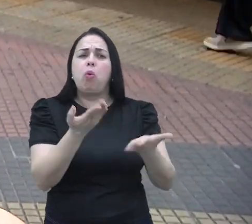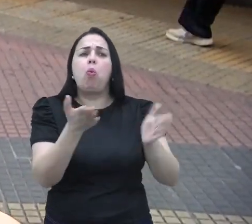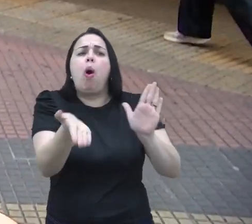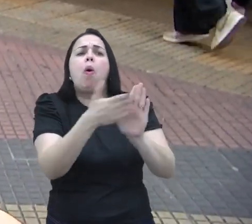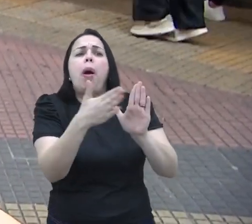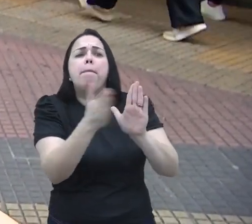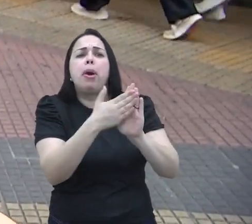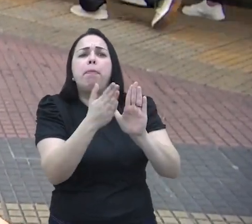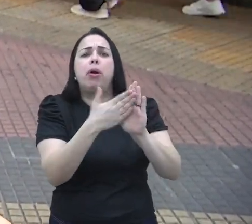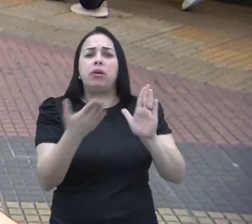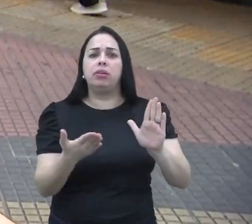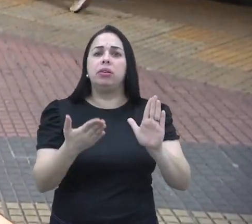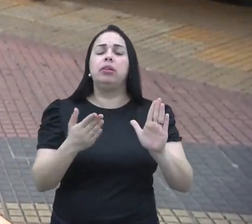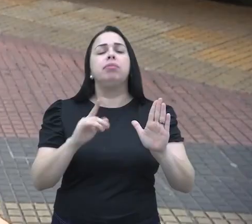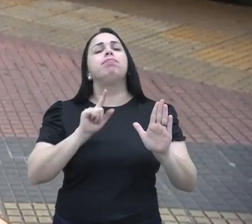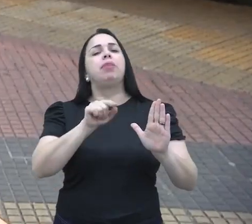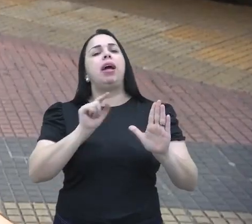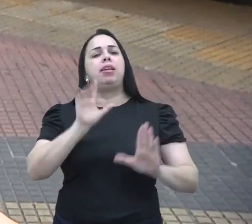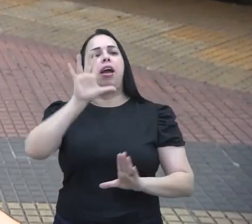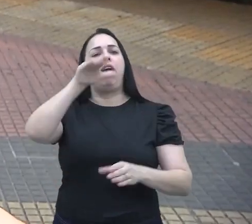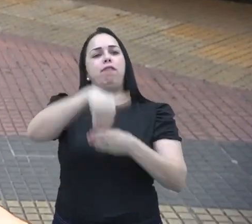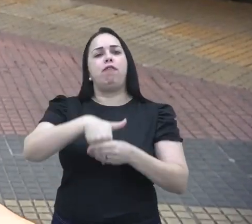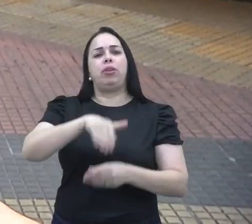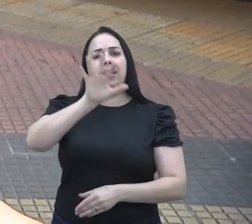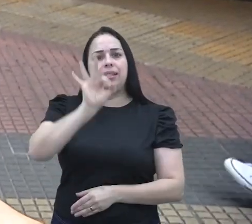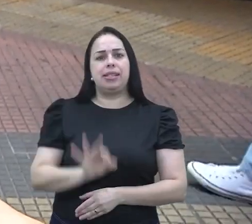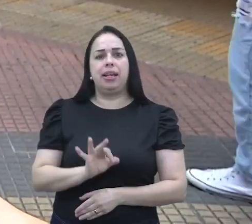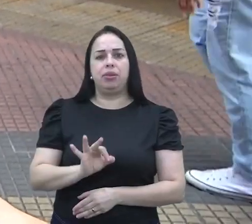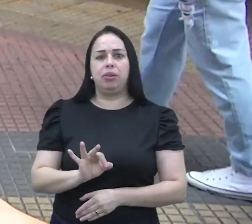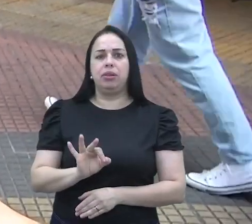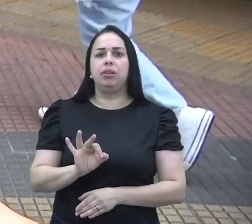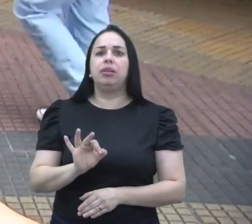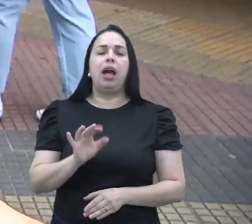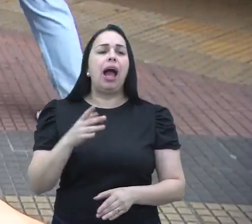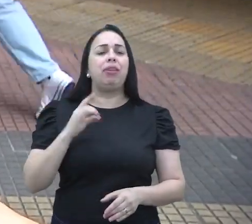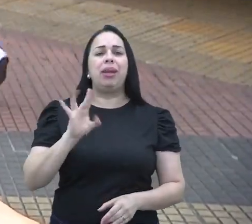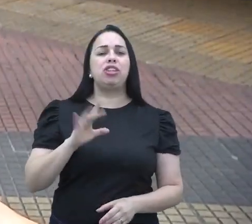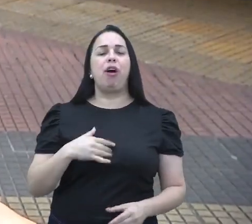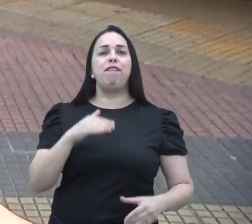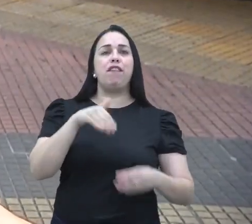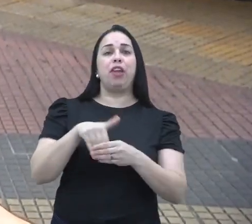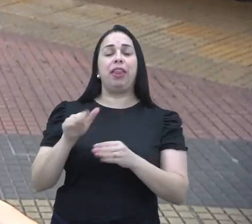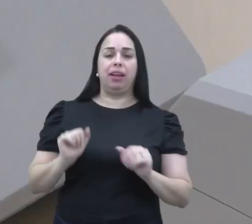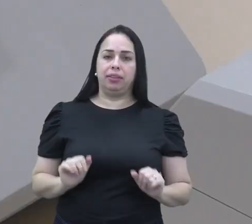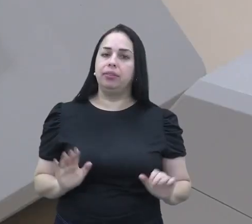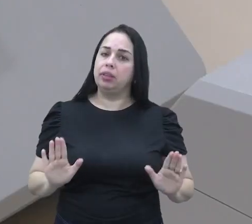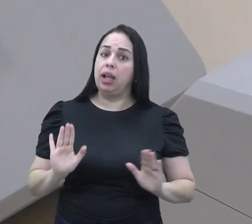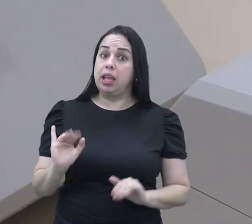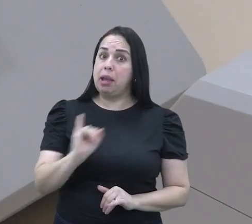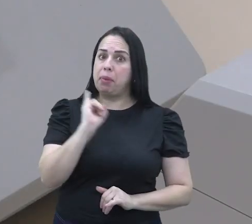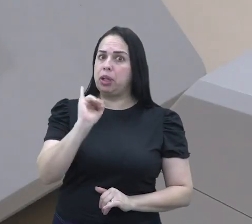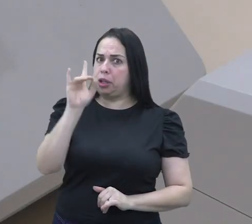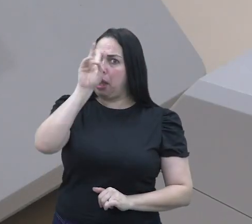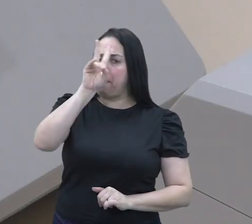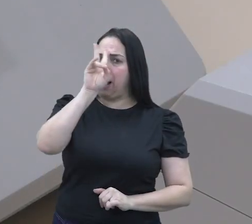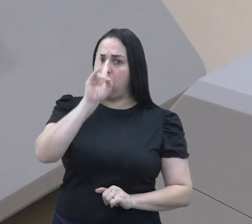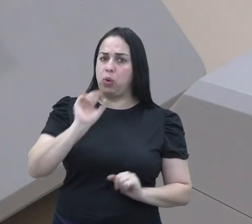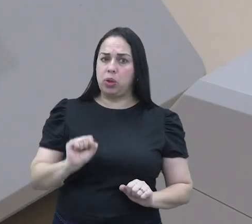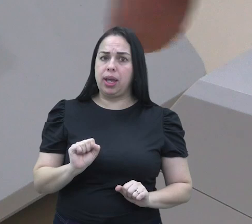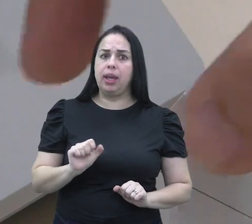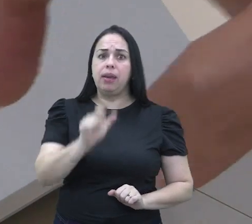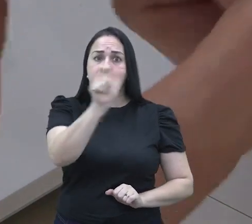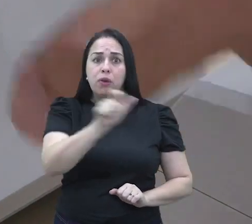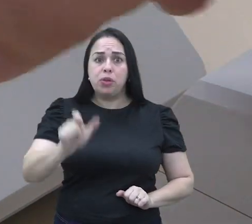as suas propostas e projetos, para assim a gente poder fazer uma escolha consciente e não só votar por votar. É importante lembrar